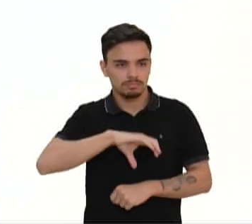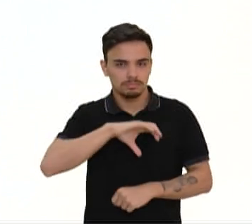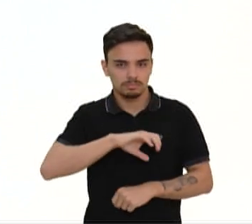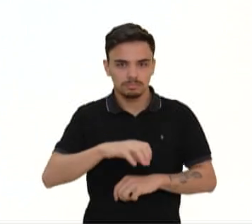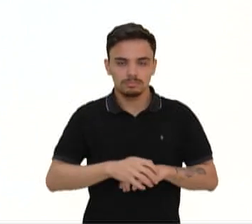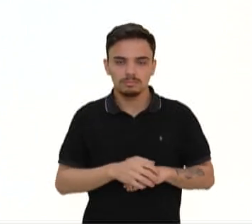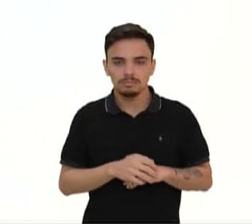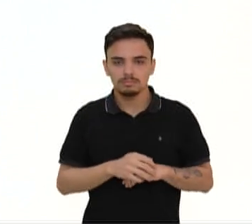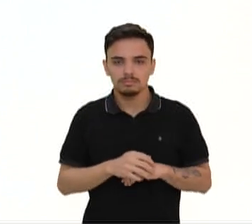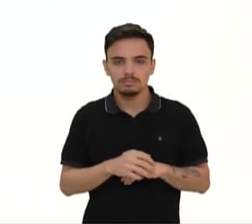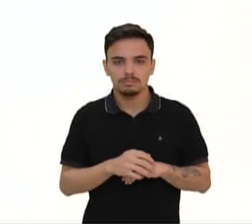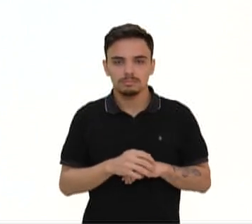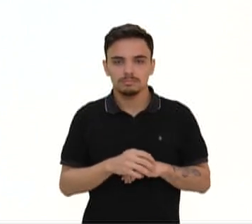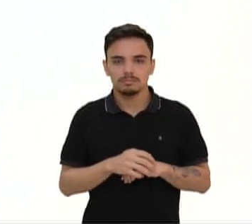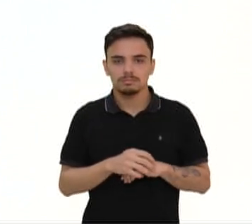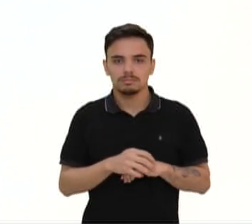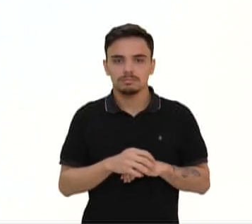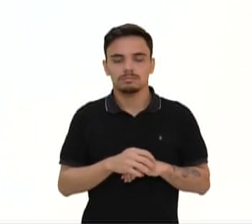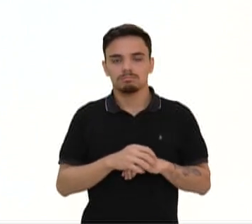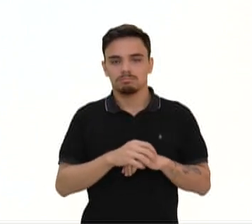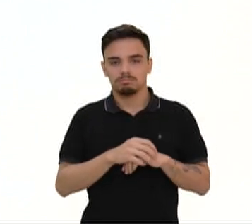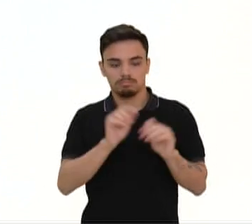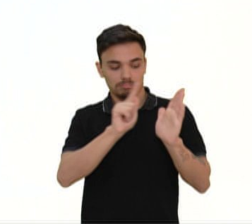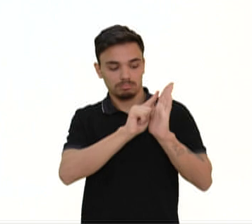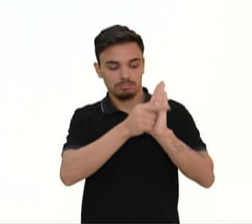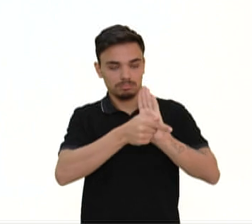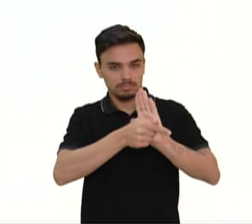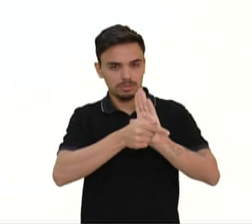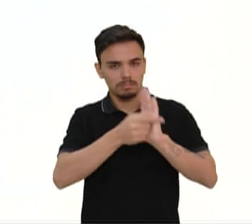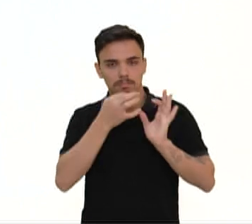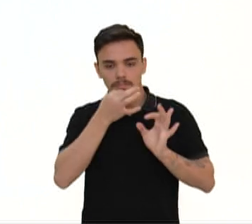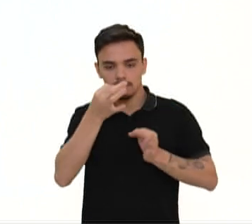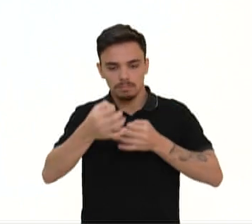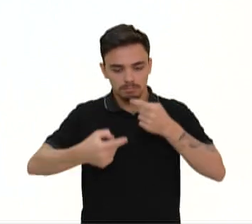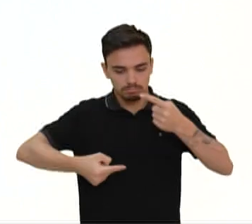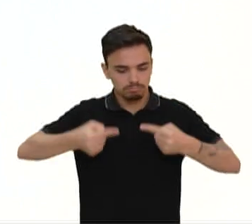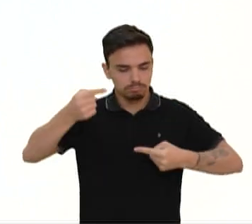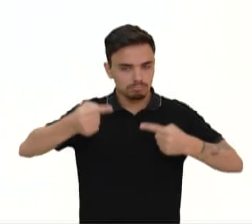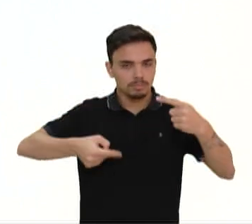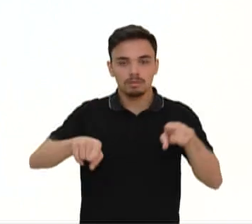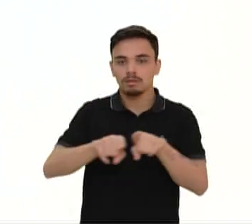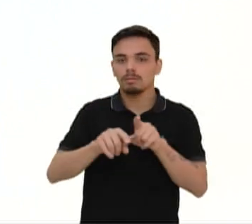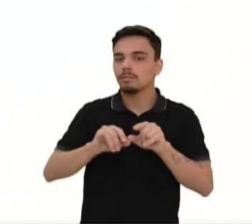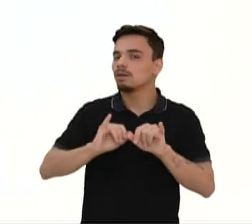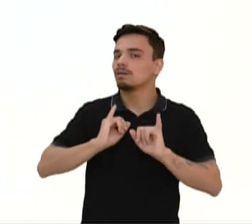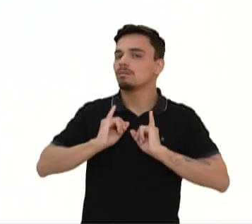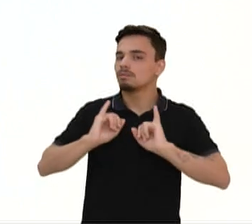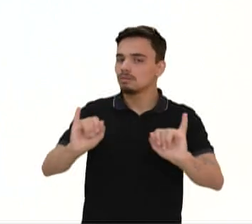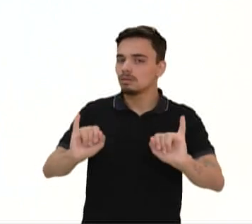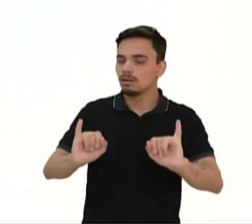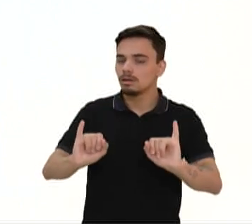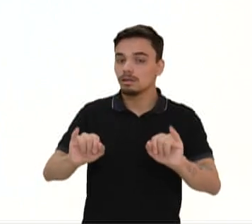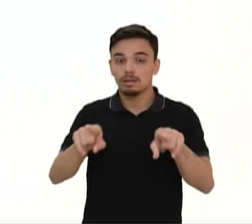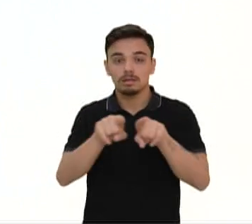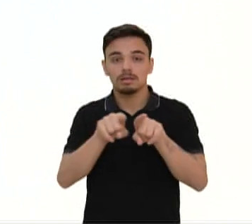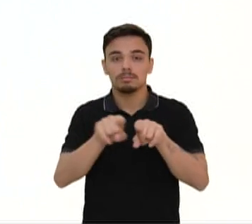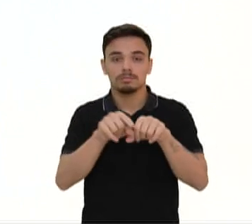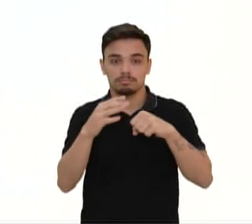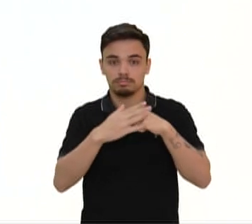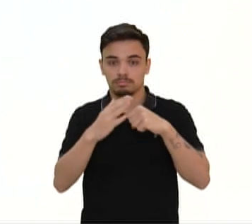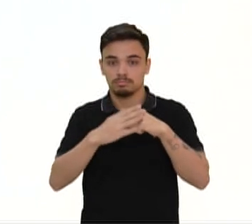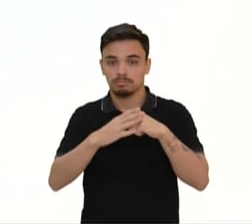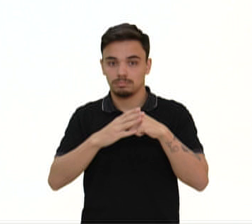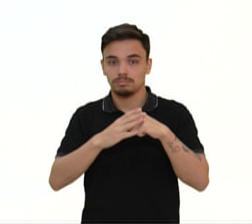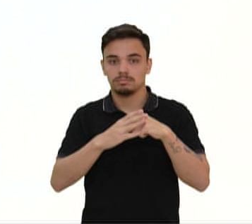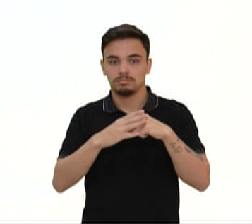Nós vamos falar um pouco mais sobre o gênero discursivo notícia e vamos também falar sobre os tempos verbais.